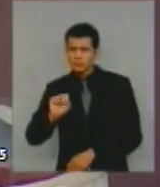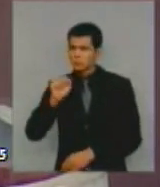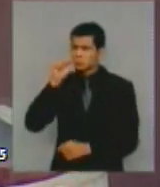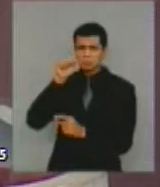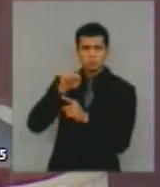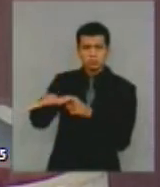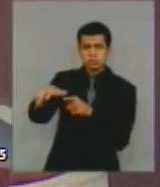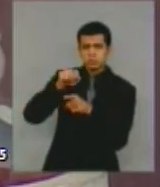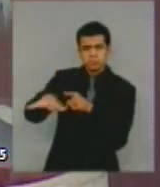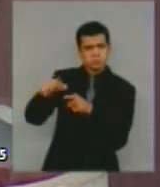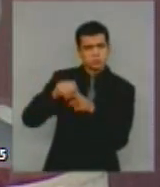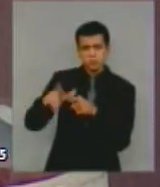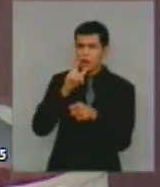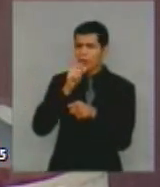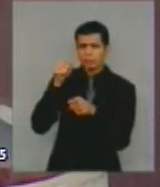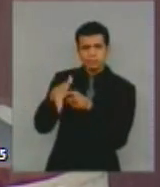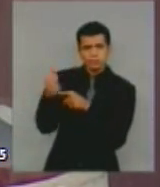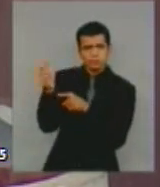único empreendimento.